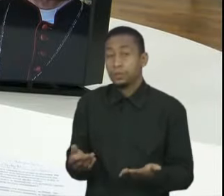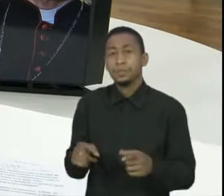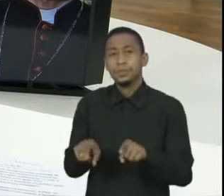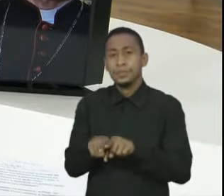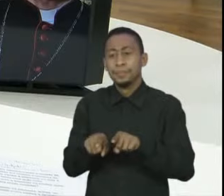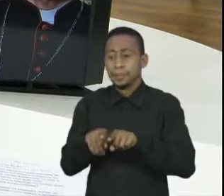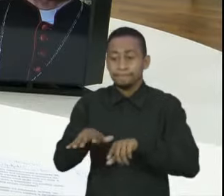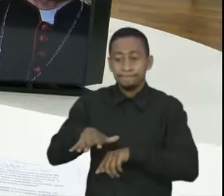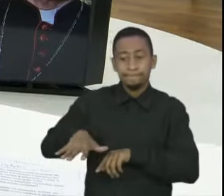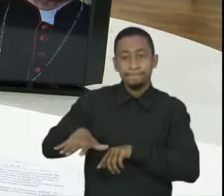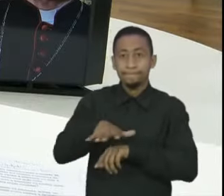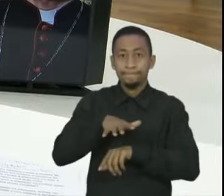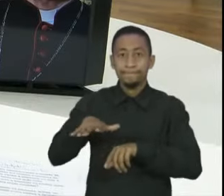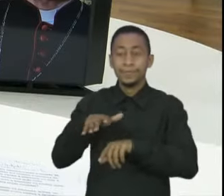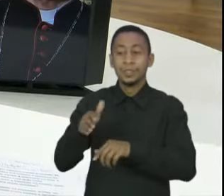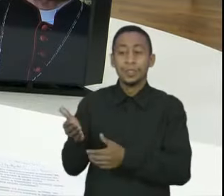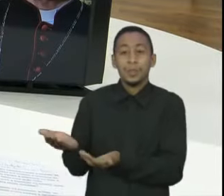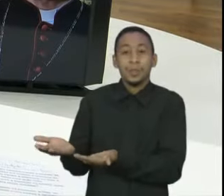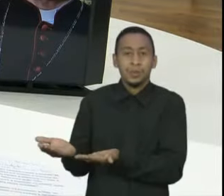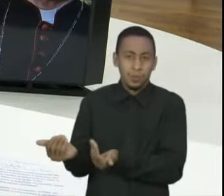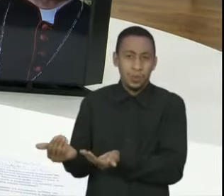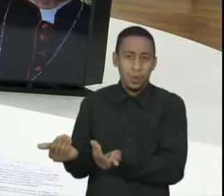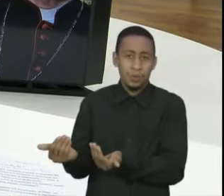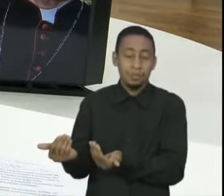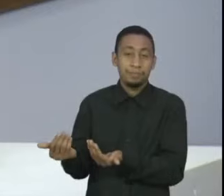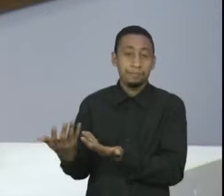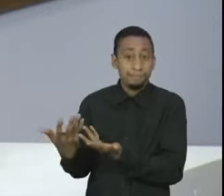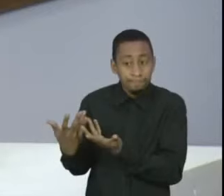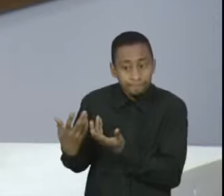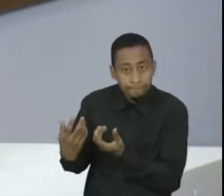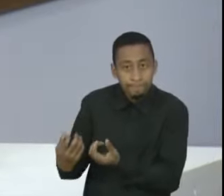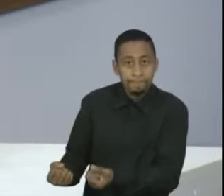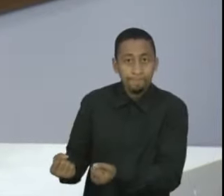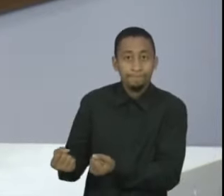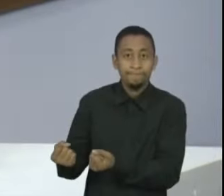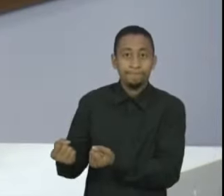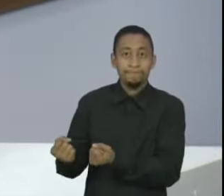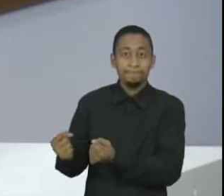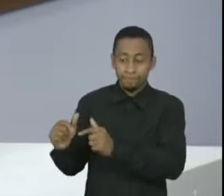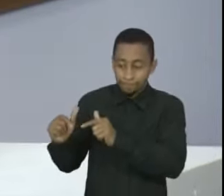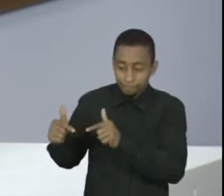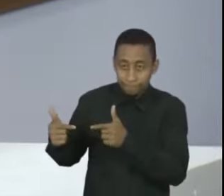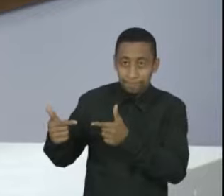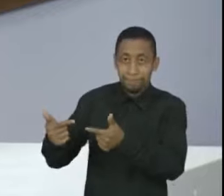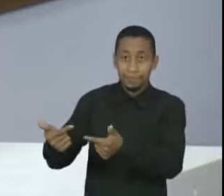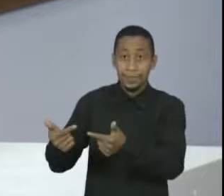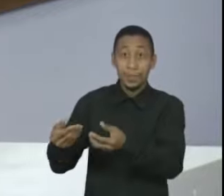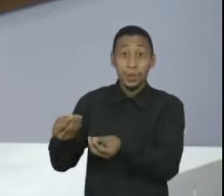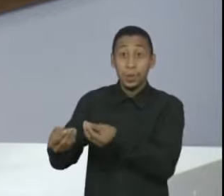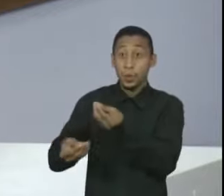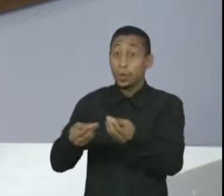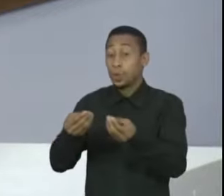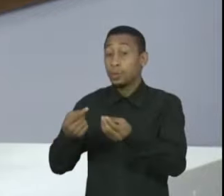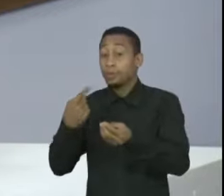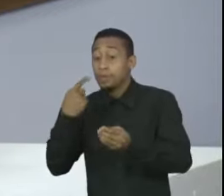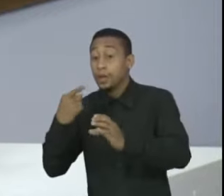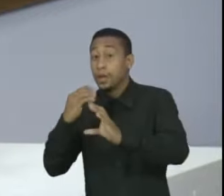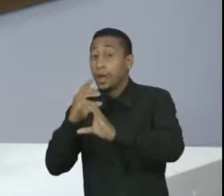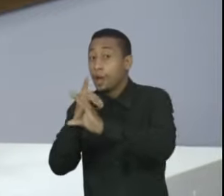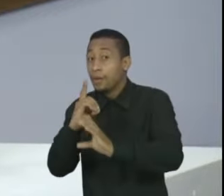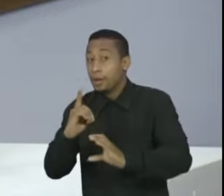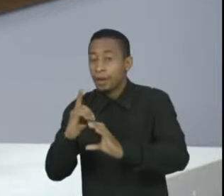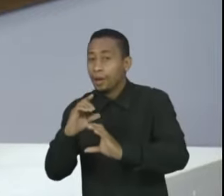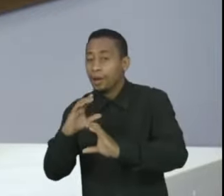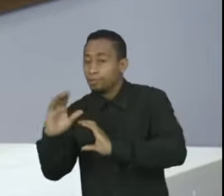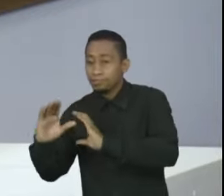diante desse cenário os jovens que apresentaram invocação na como convencer as famílias a entregarem seus